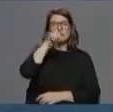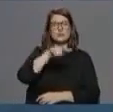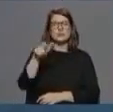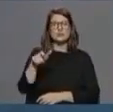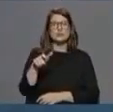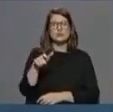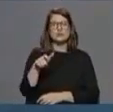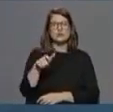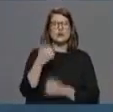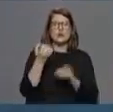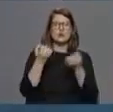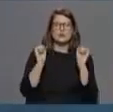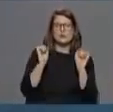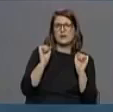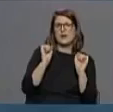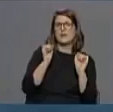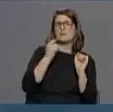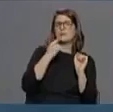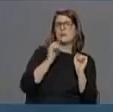a autonomia